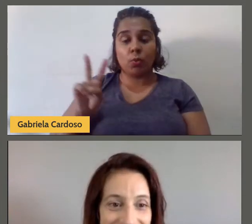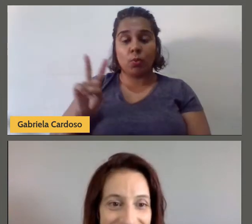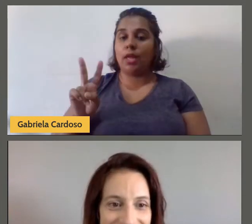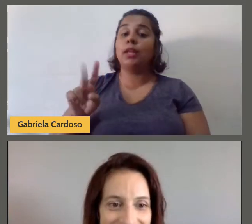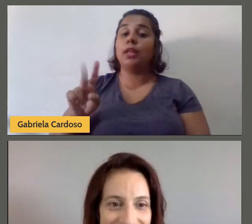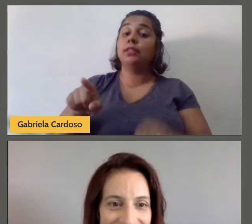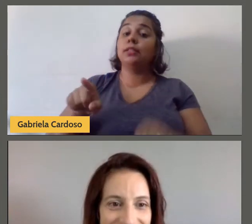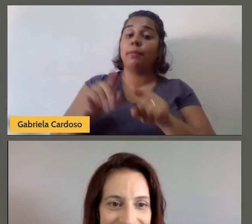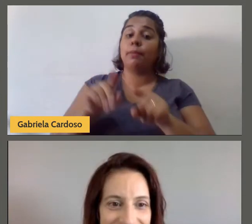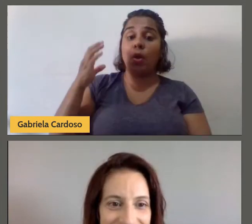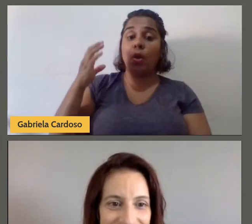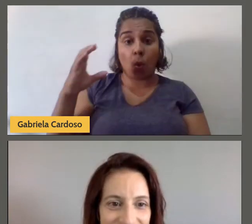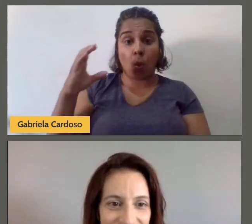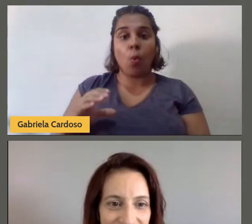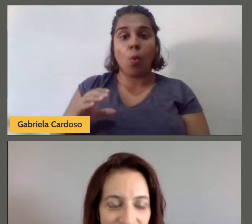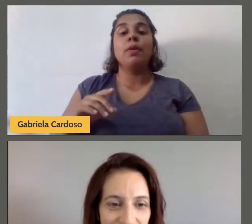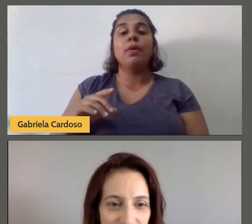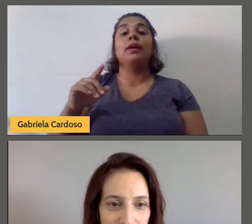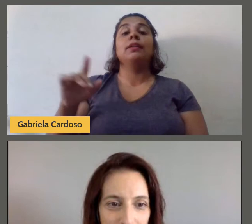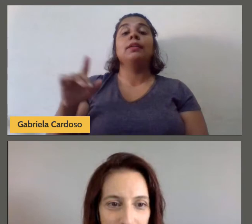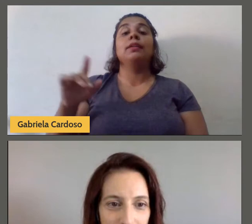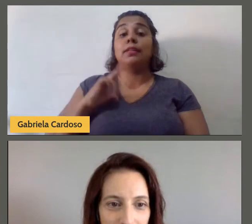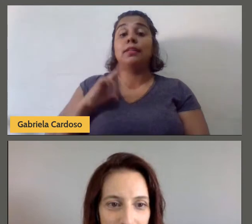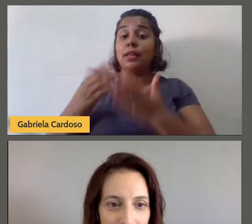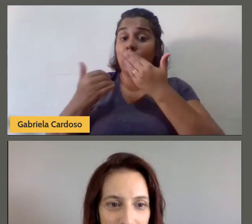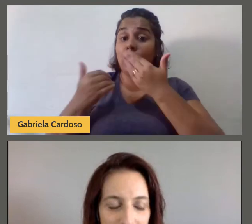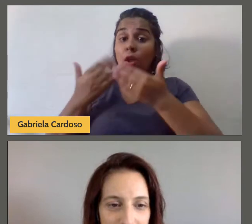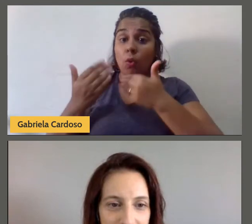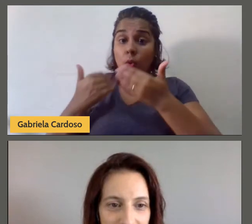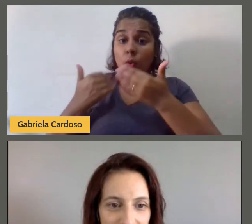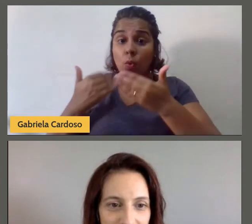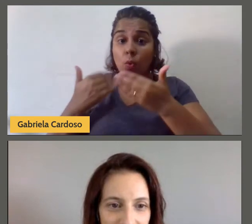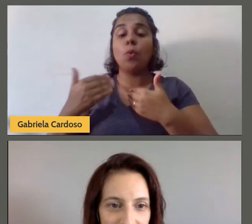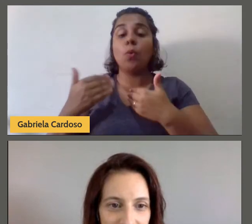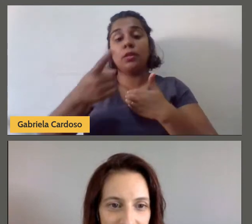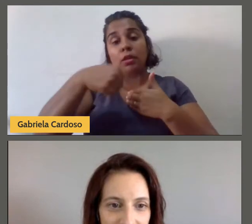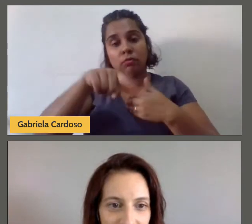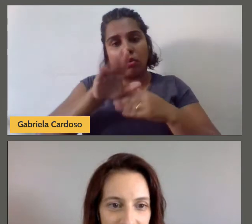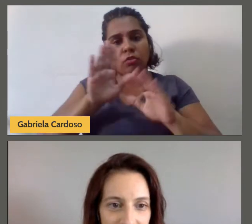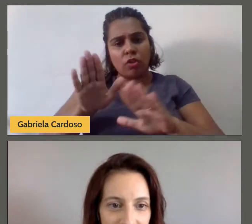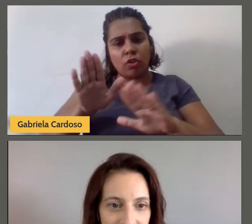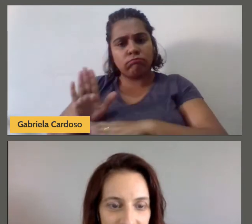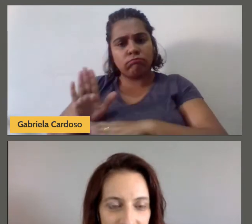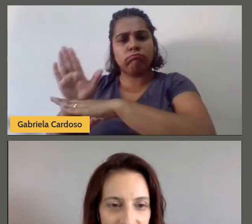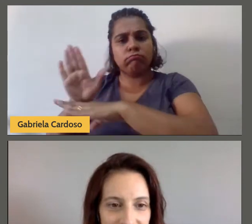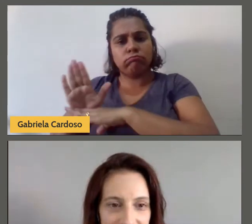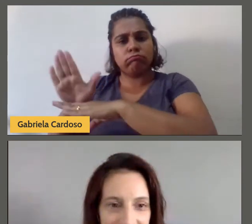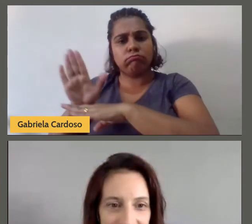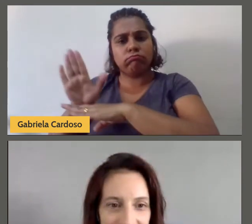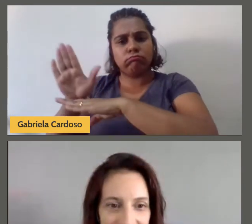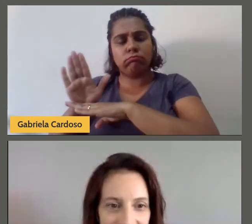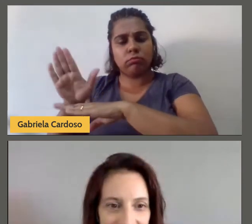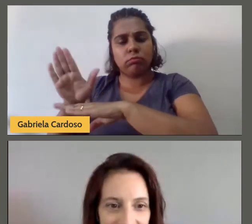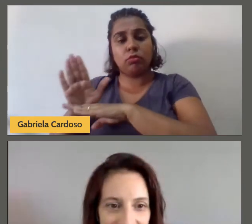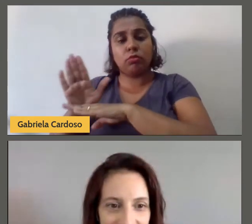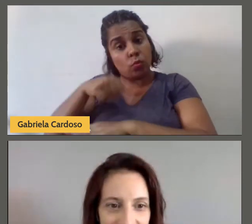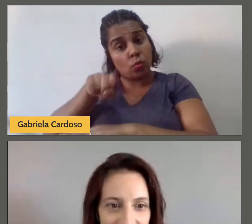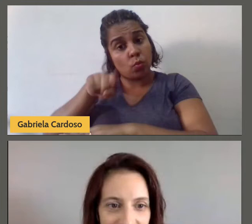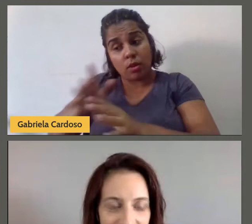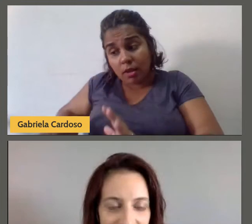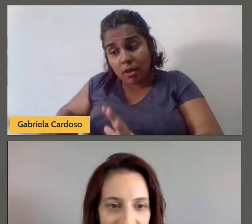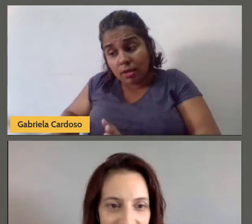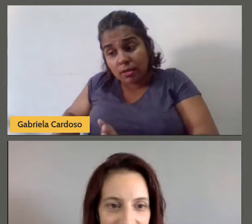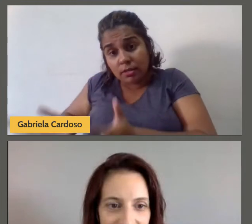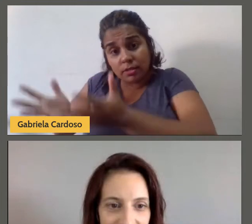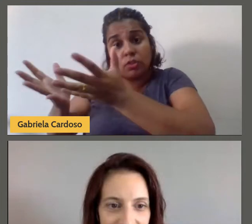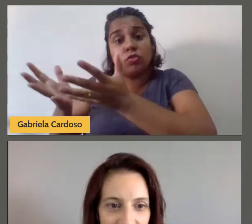prato bastante típico na Venezuela. Então, a gente deu toda essa trilha de capacitação E aí a gente incentivou, a gente mobilizou